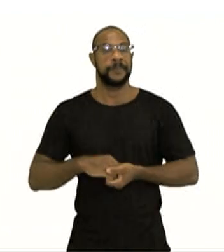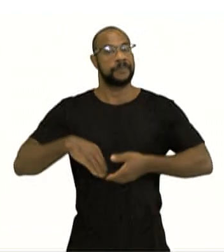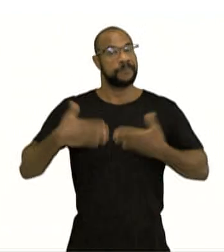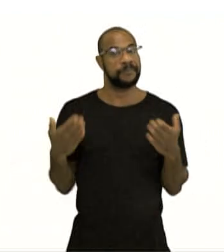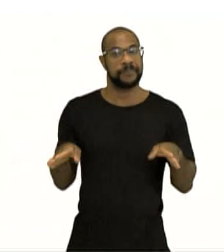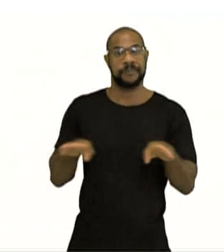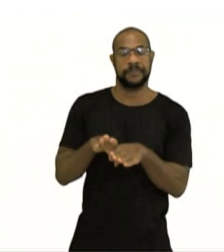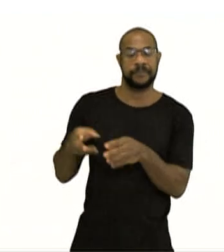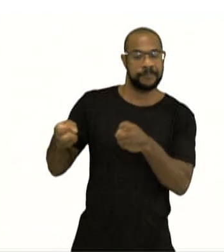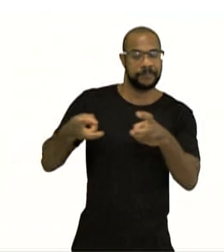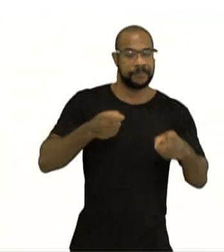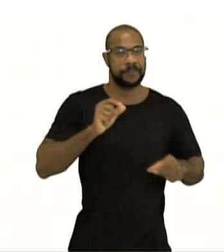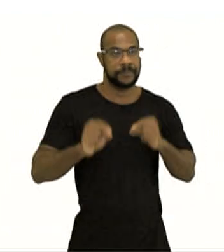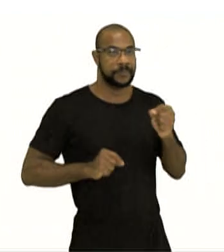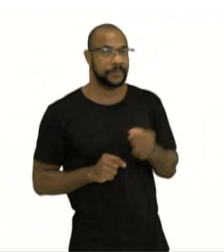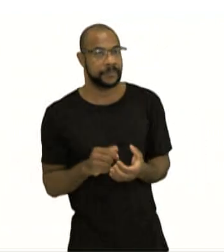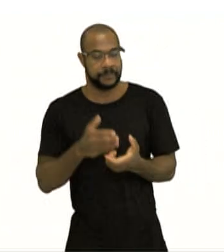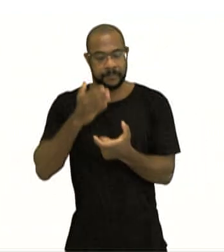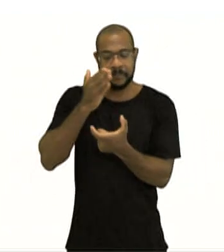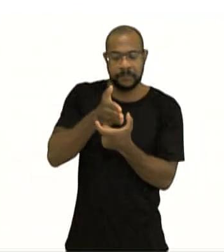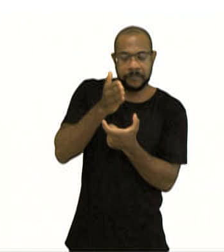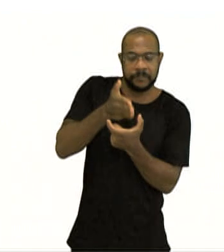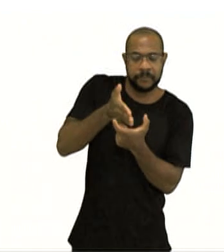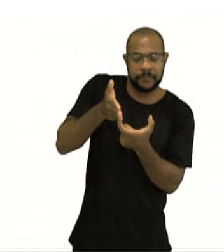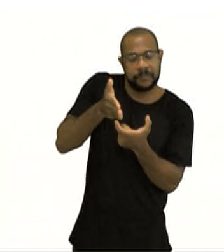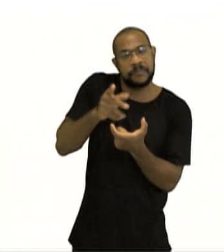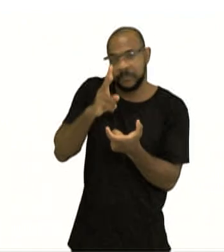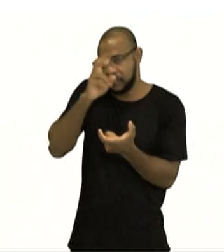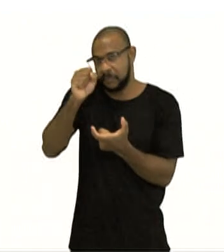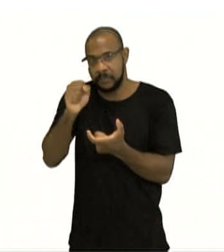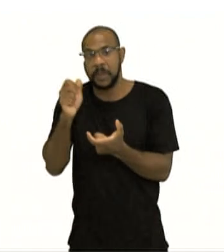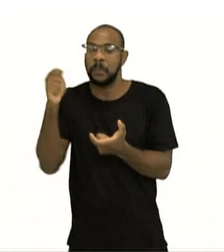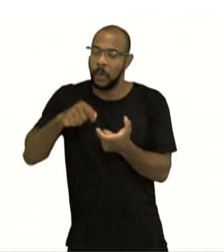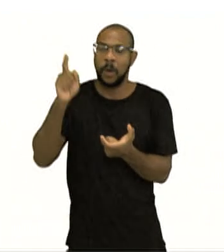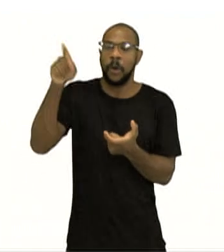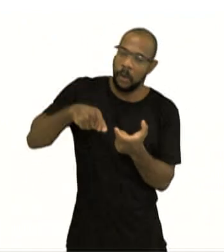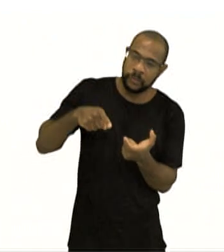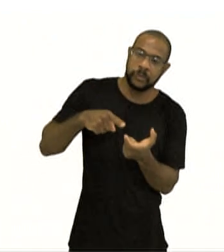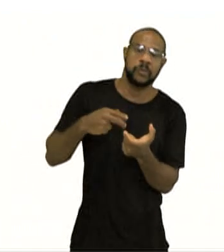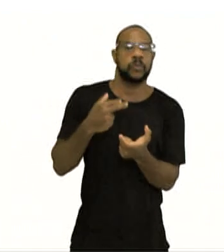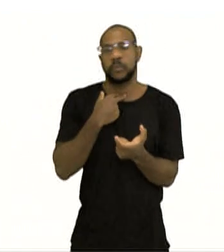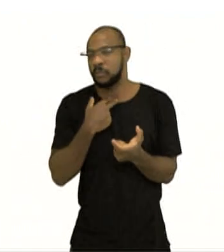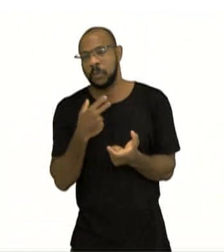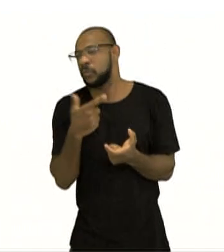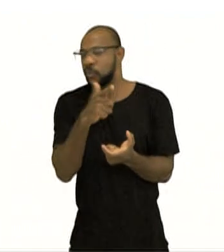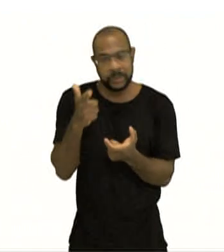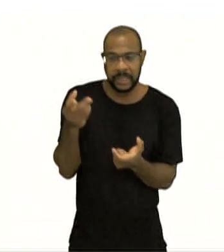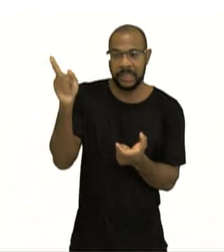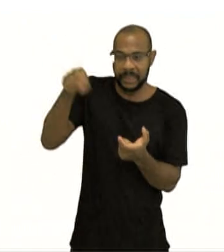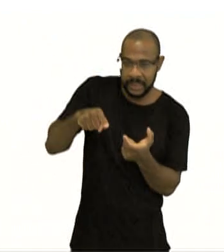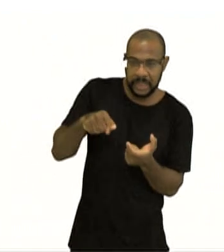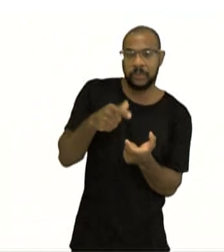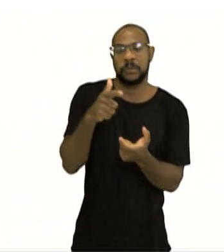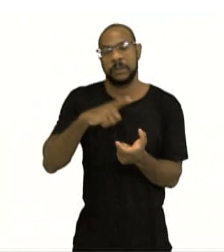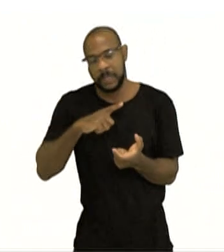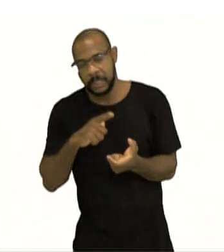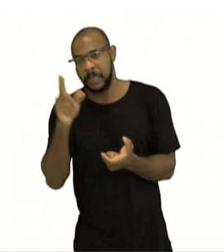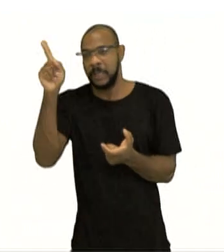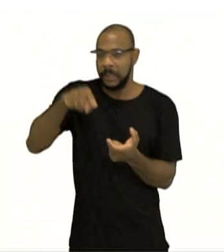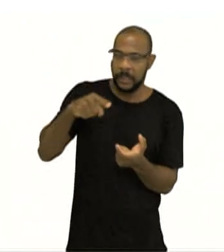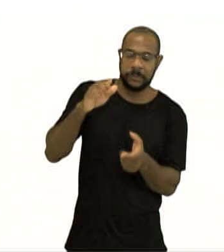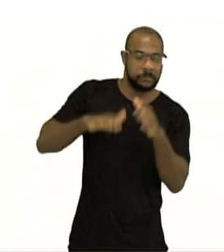Também percebemos que a sílaba tônica pode ou não ser acentuada. E aí, quando ela